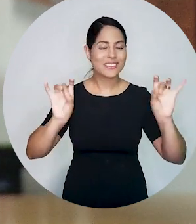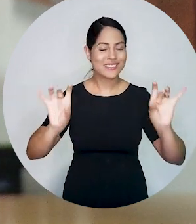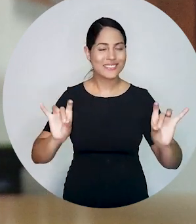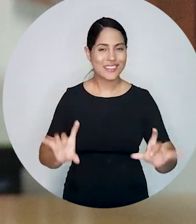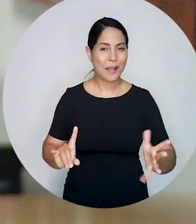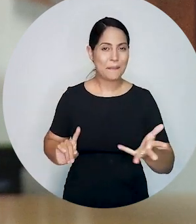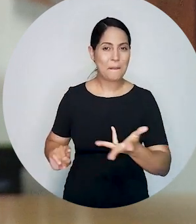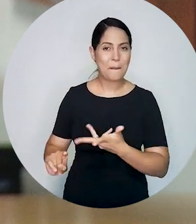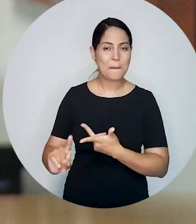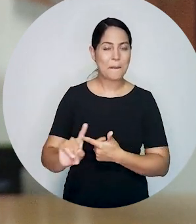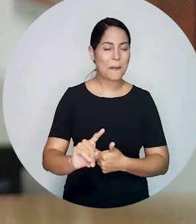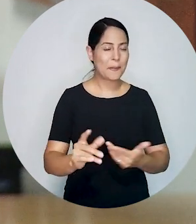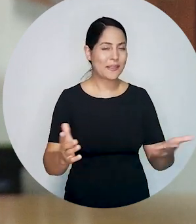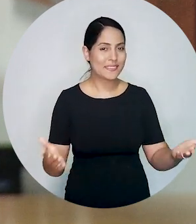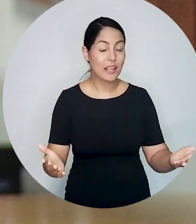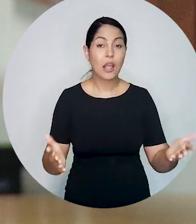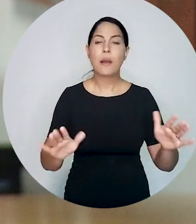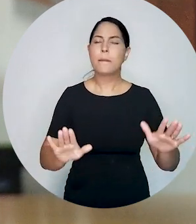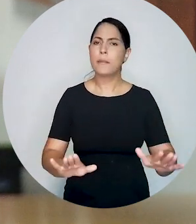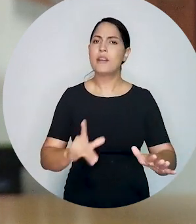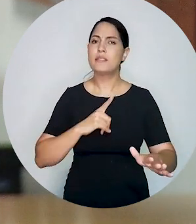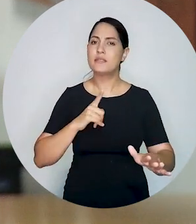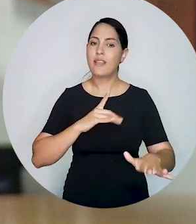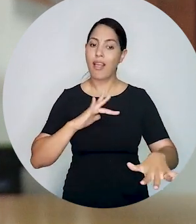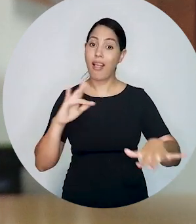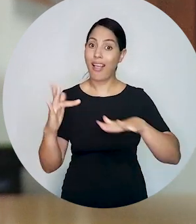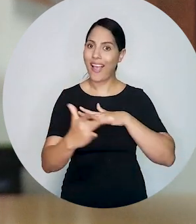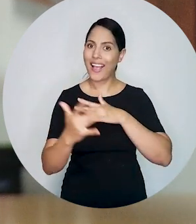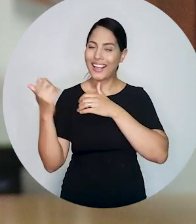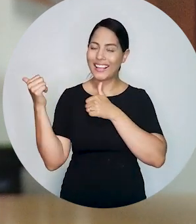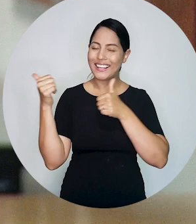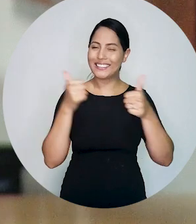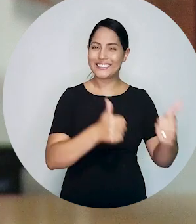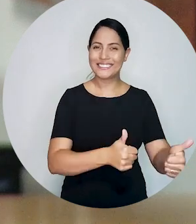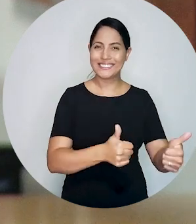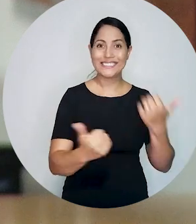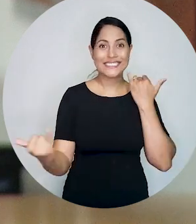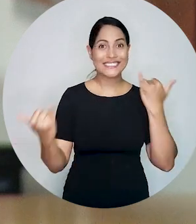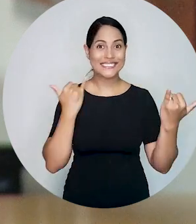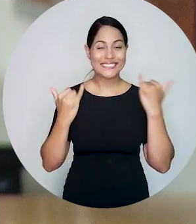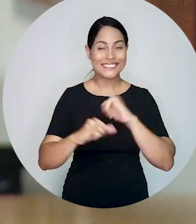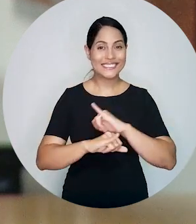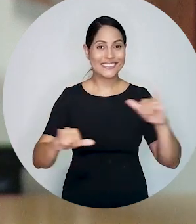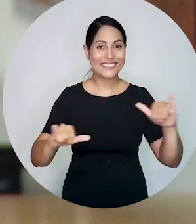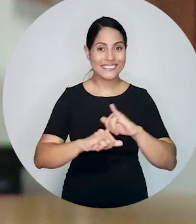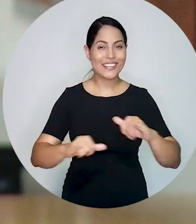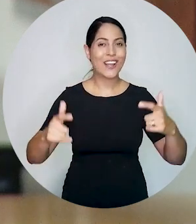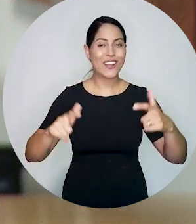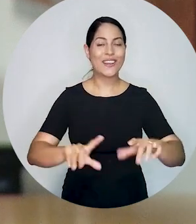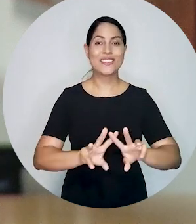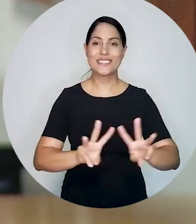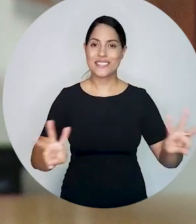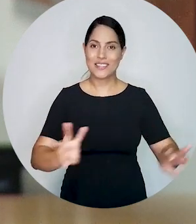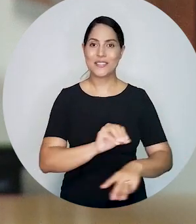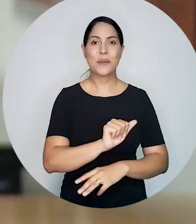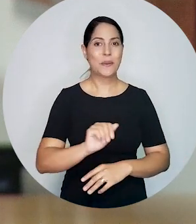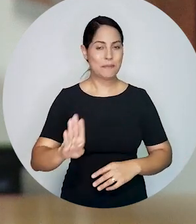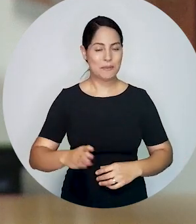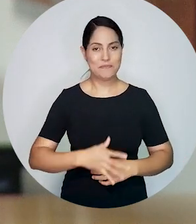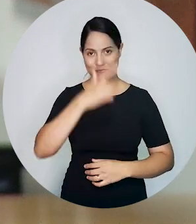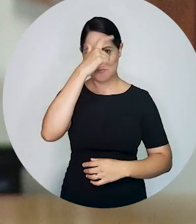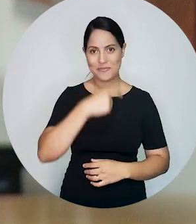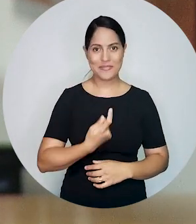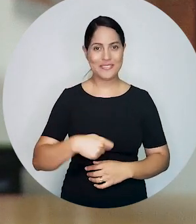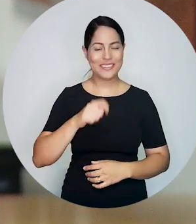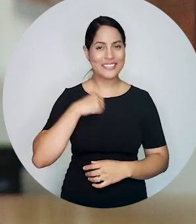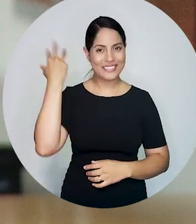acompanhar entrevistas especiais, matérias exclusivas e muito mais. Não deixe de seguir também as nossas redes sociais e conferir as principais